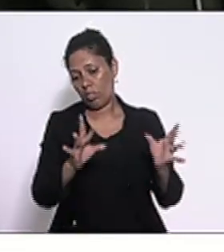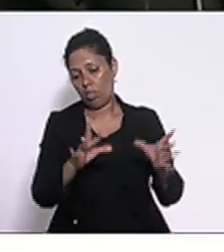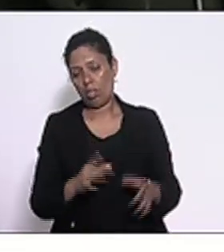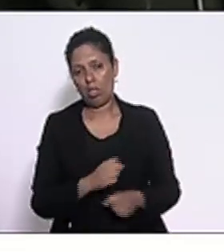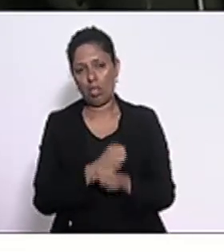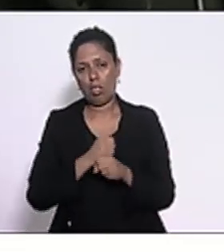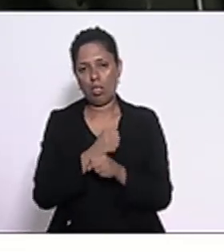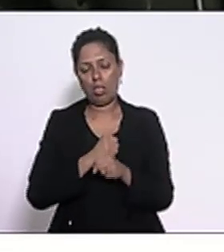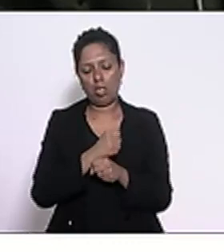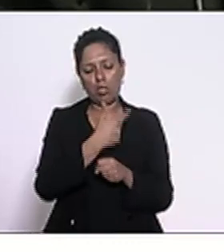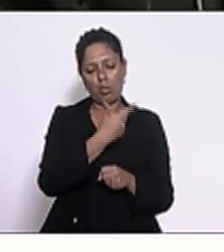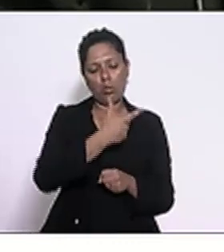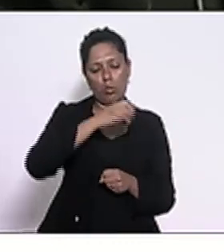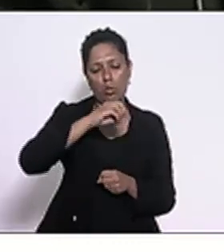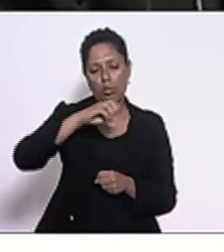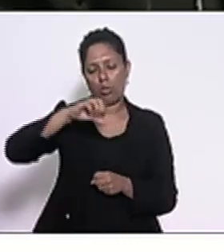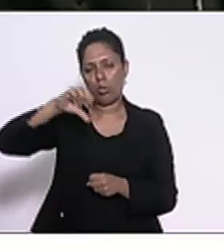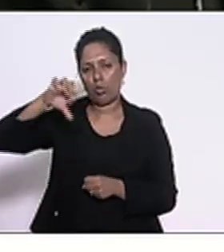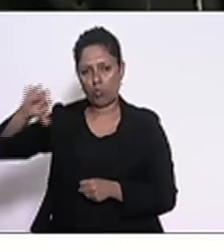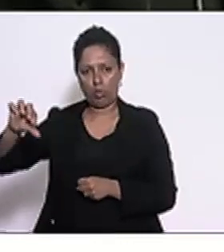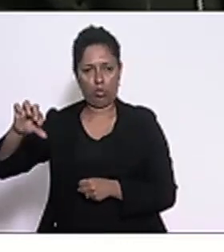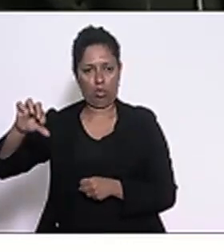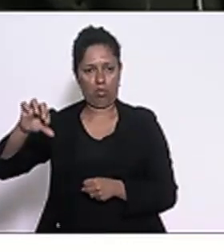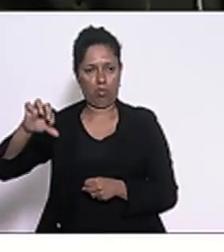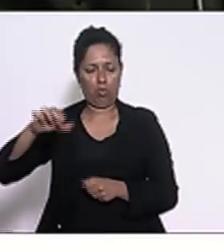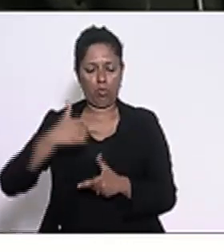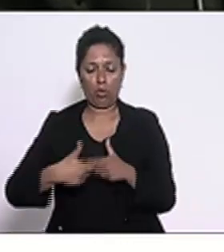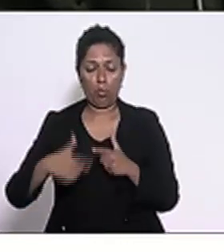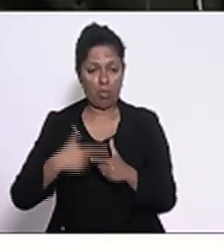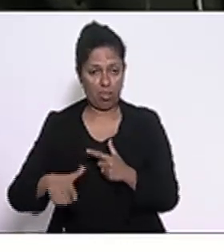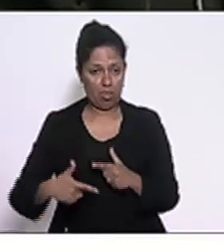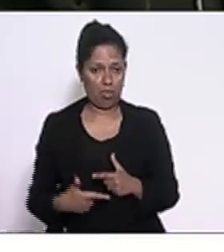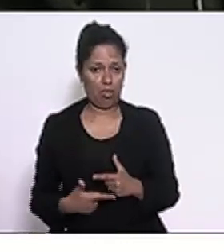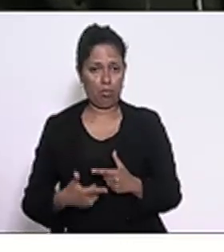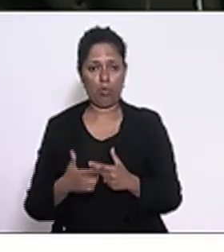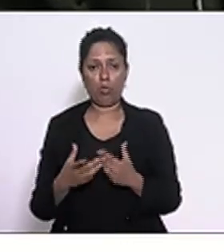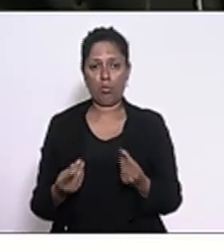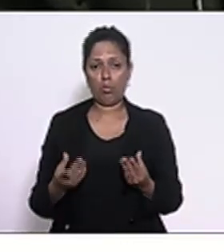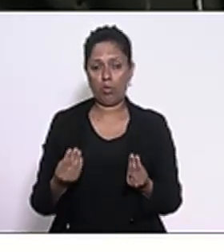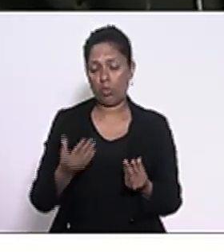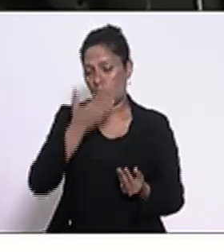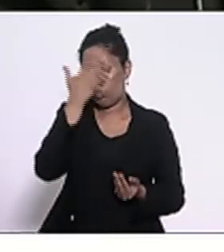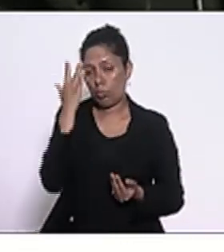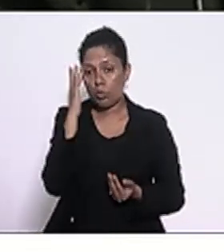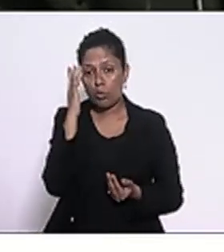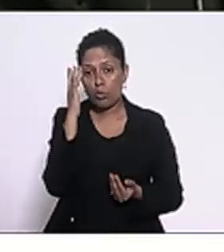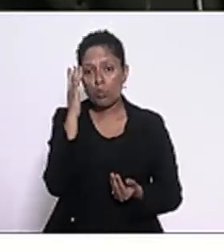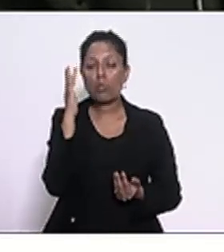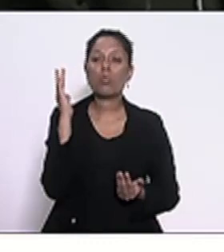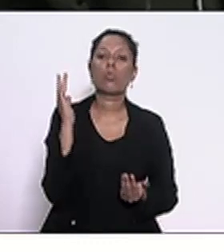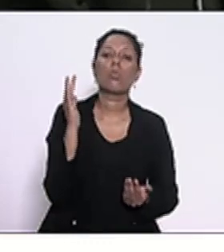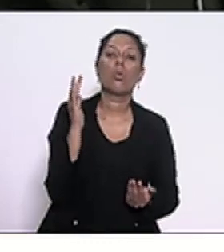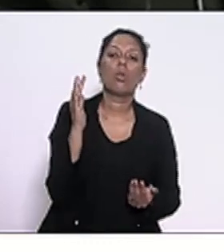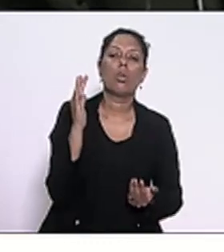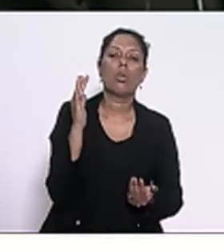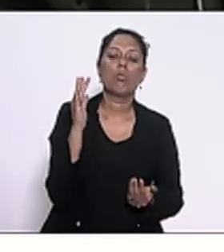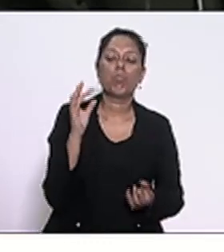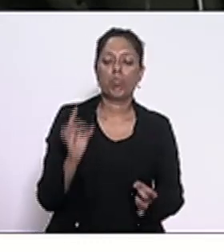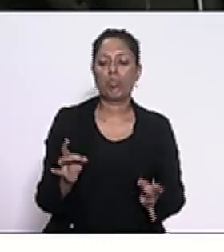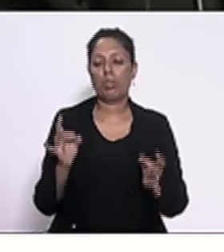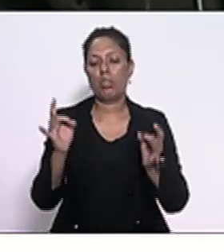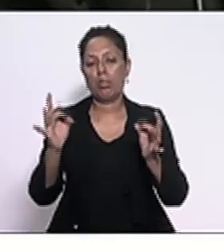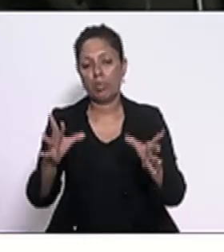2009. E vem a evasão, que é natural, que é uma profissão de tecnologia de ponta, o